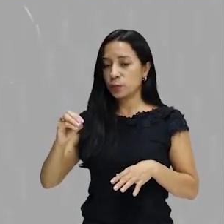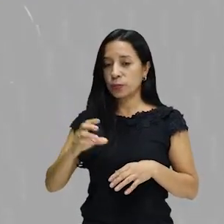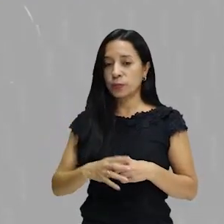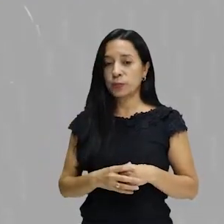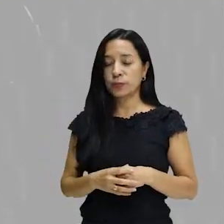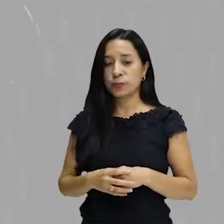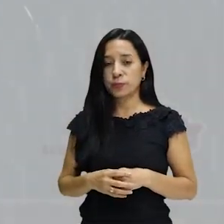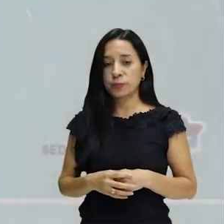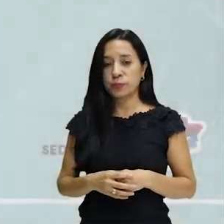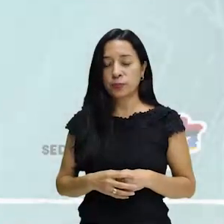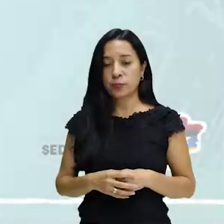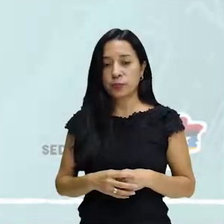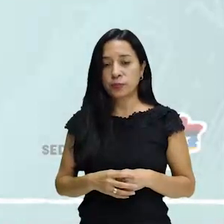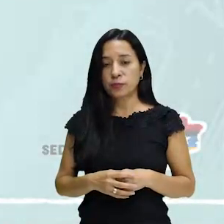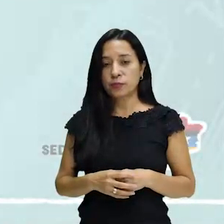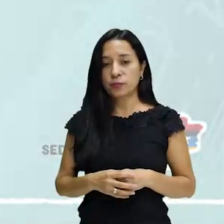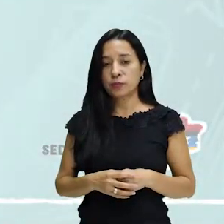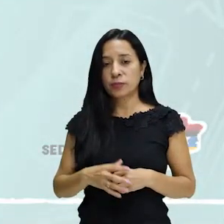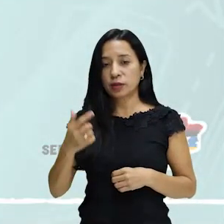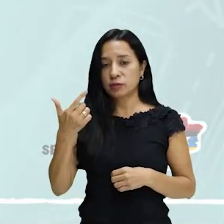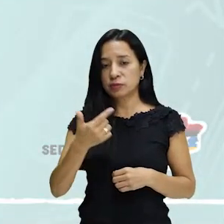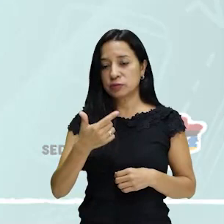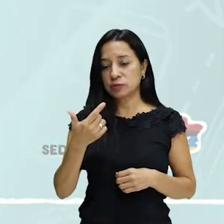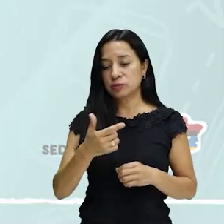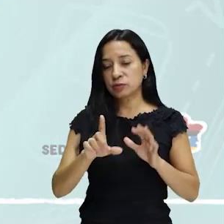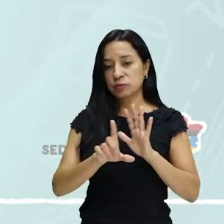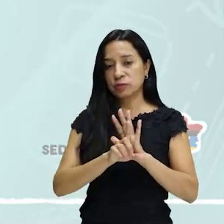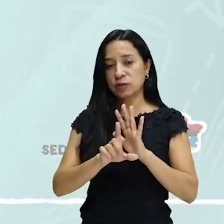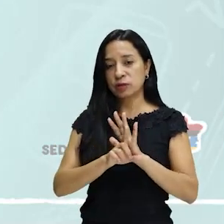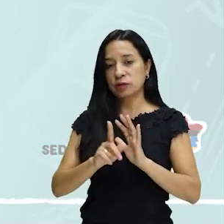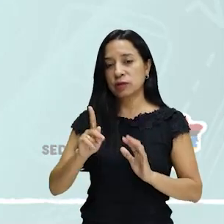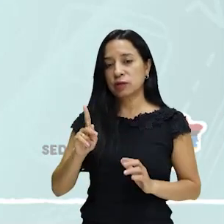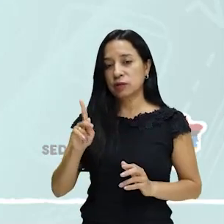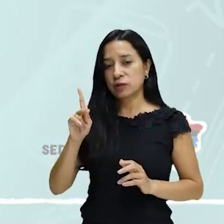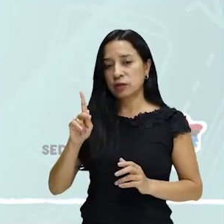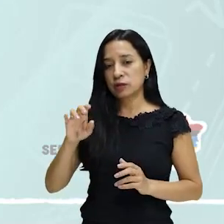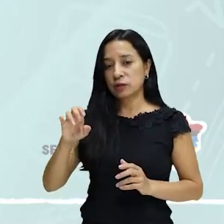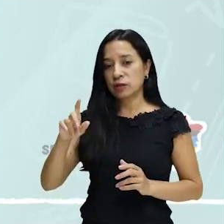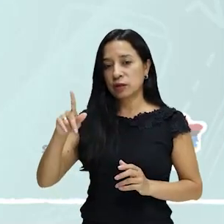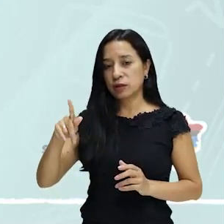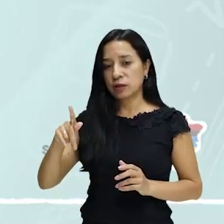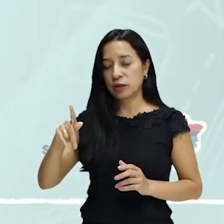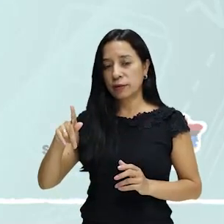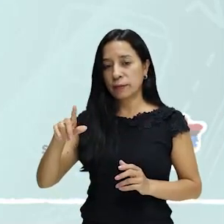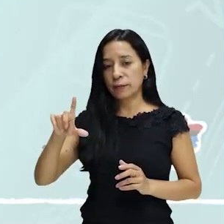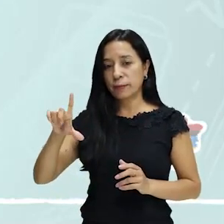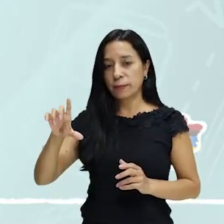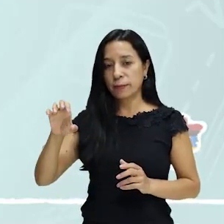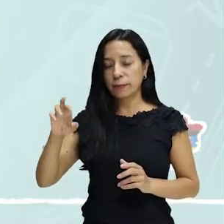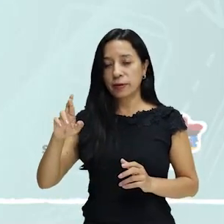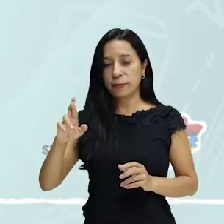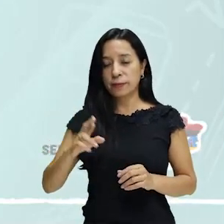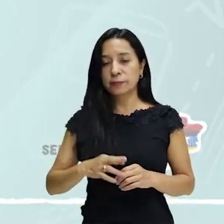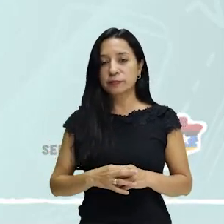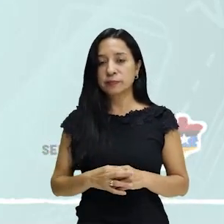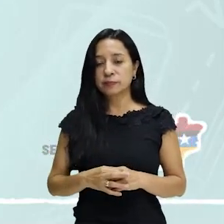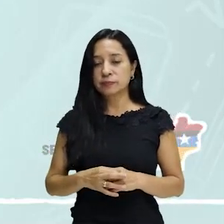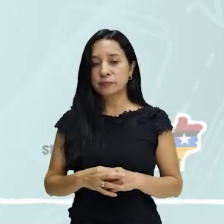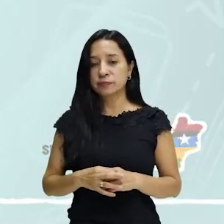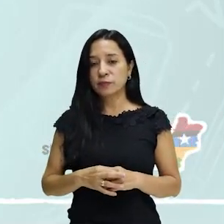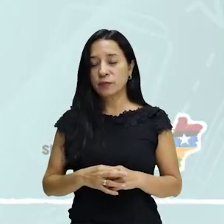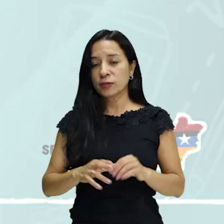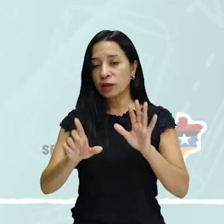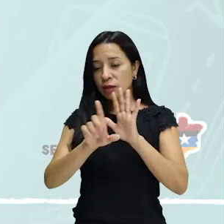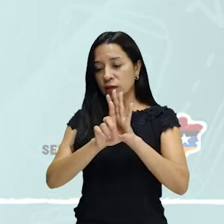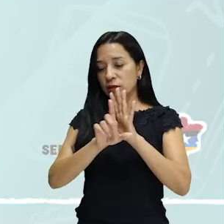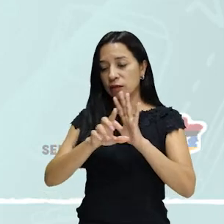Bom, a segunda lei de Kepler. Na segunda lei de Kepler, tá certo? Que é chamado de lei das áreas, ele vai